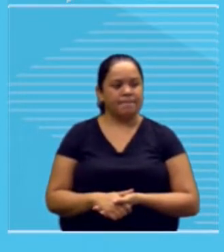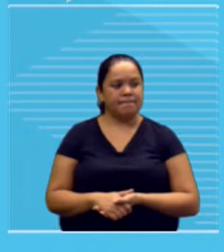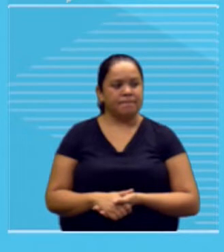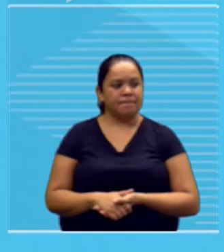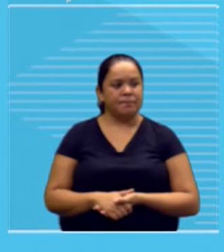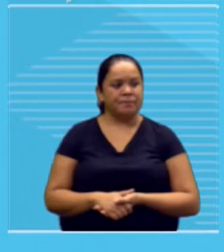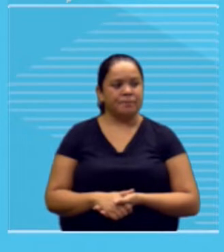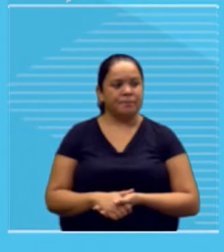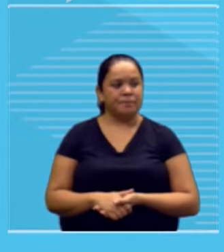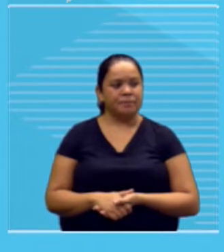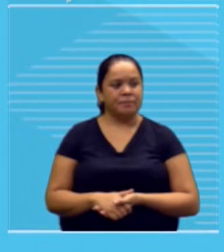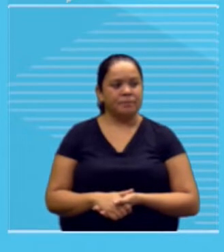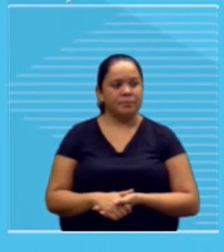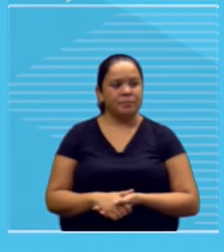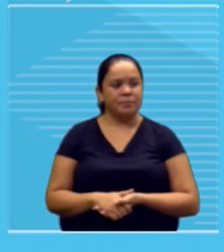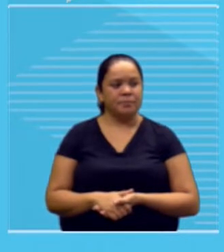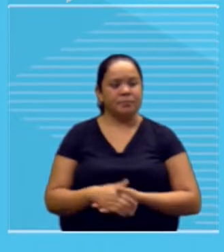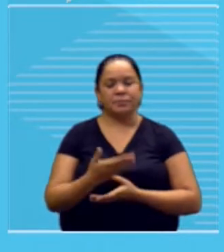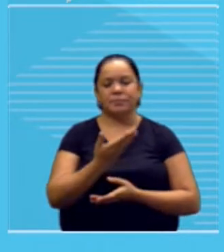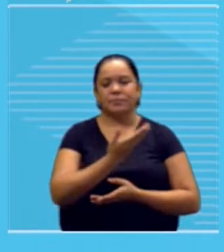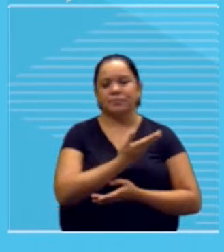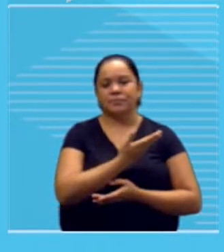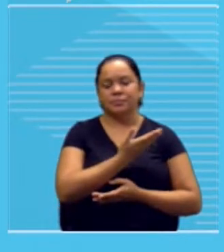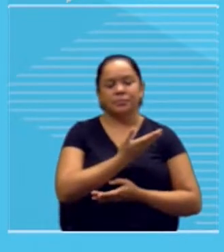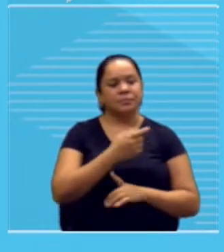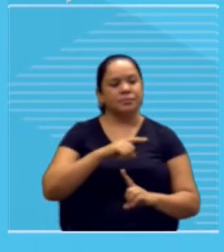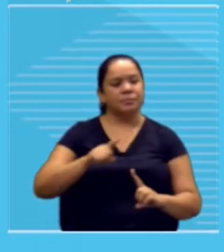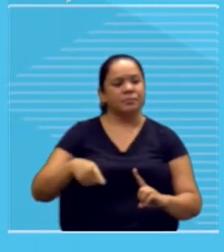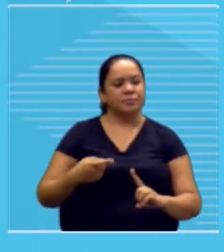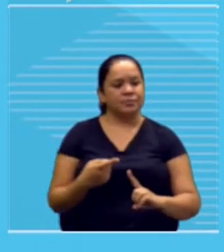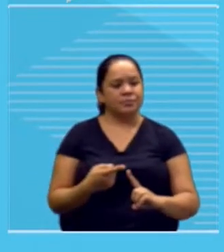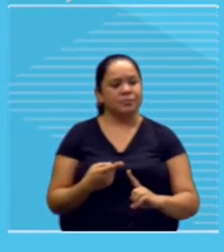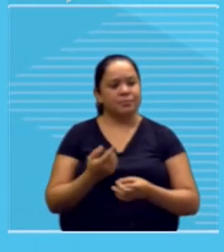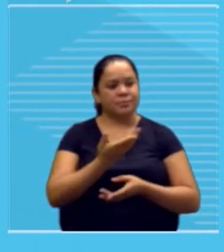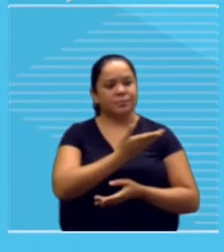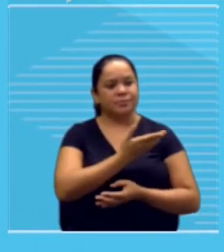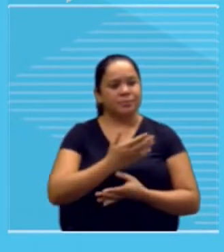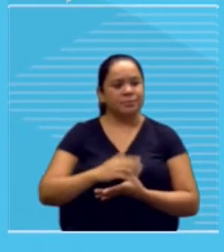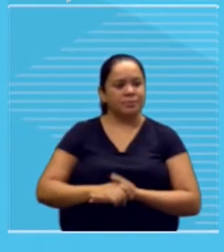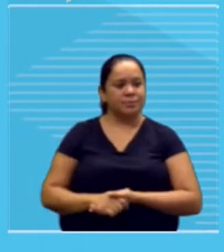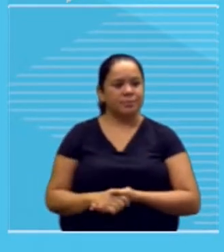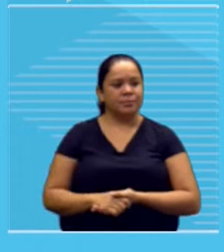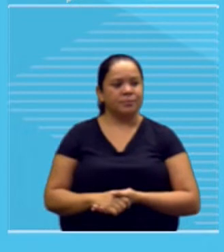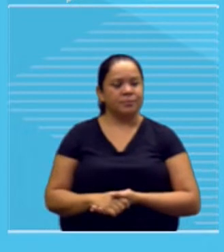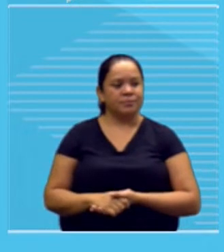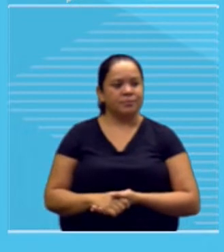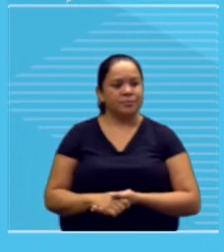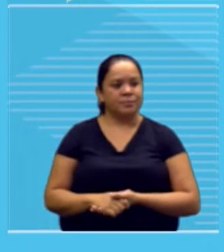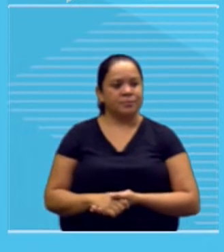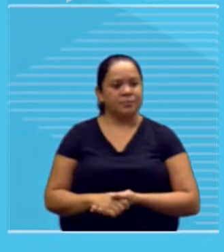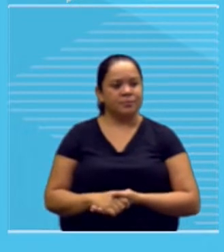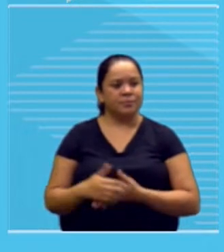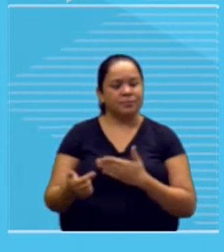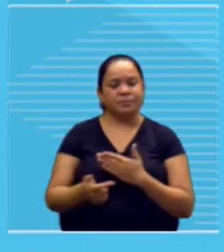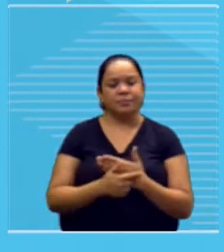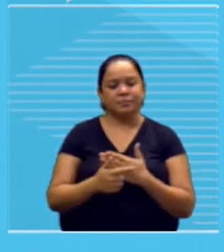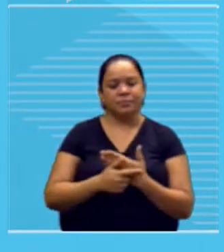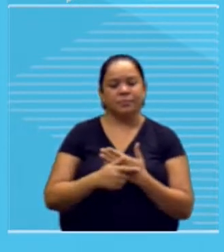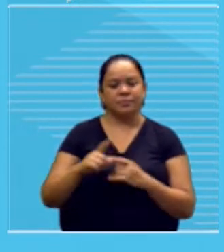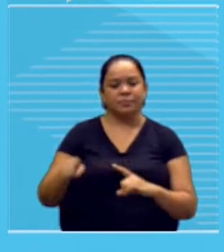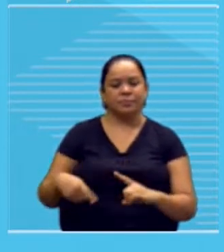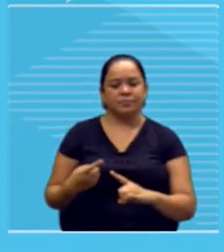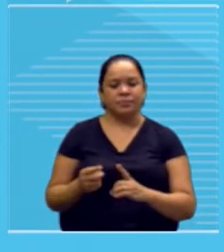nosso objetivo compreender a funcionalidade e a finalidade de diferentes gêneros